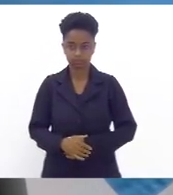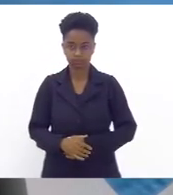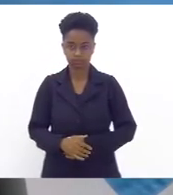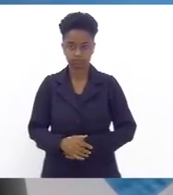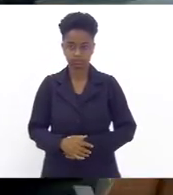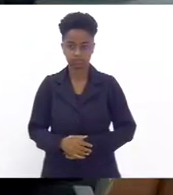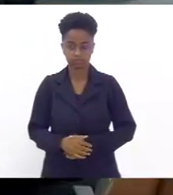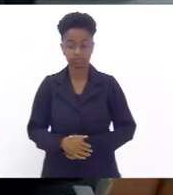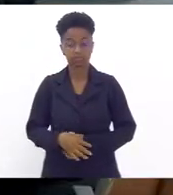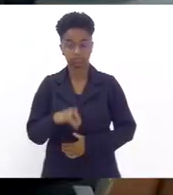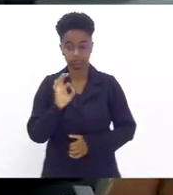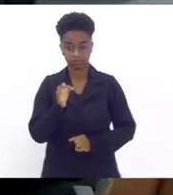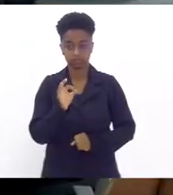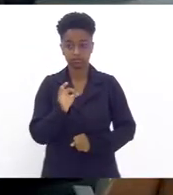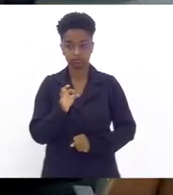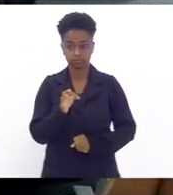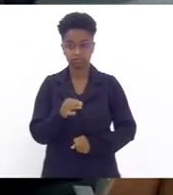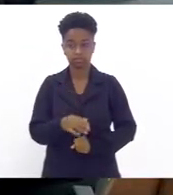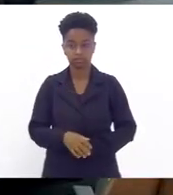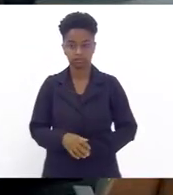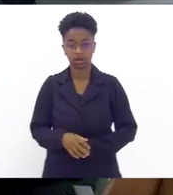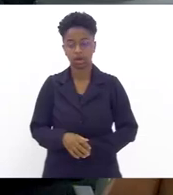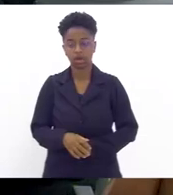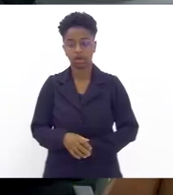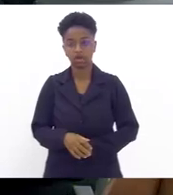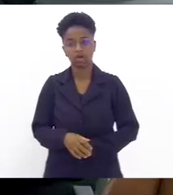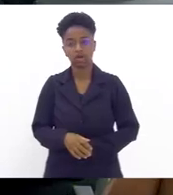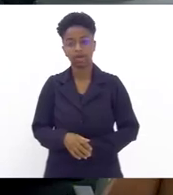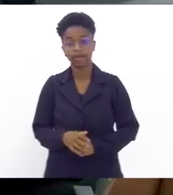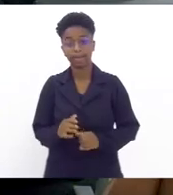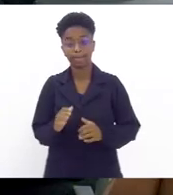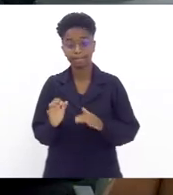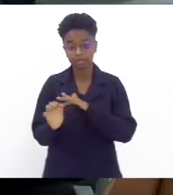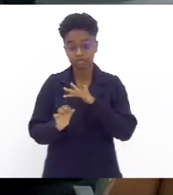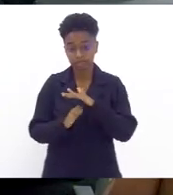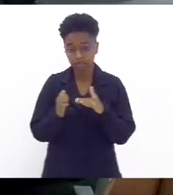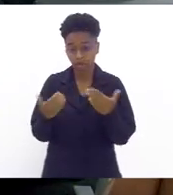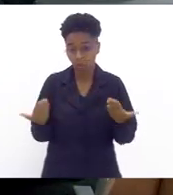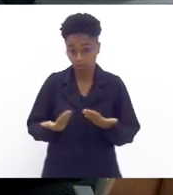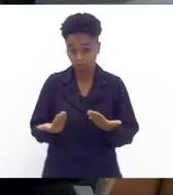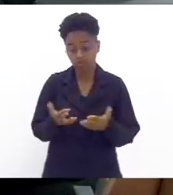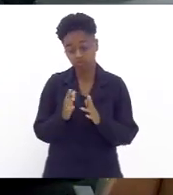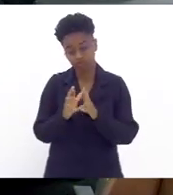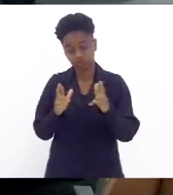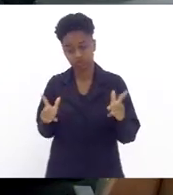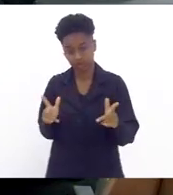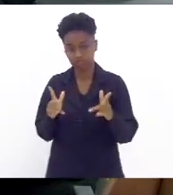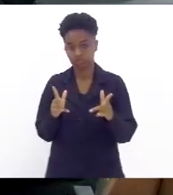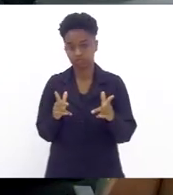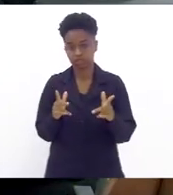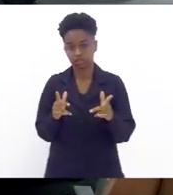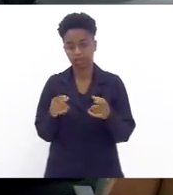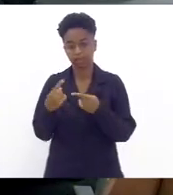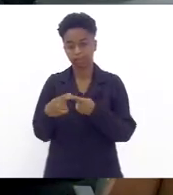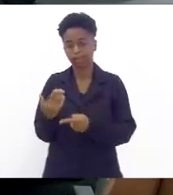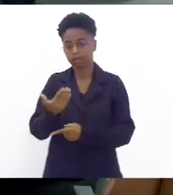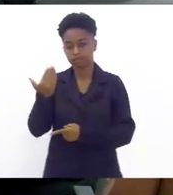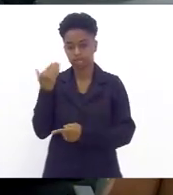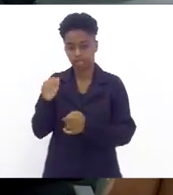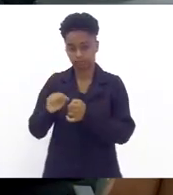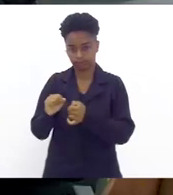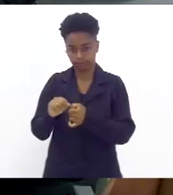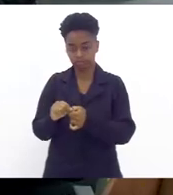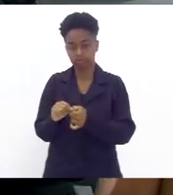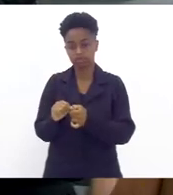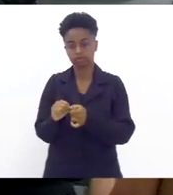é foi uma outra a empresa que hoje tá lá não é a mesma que foi feito anteriormente